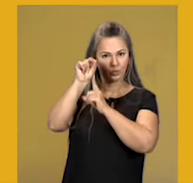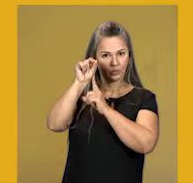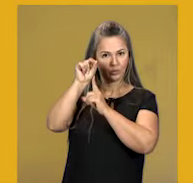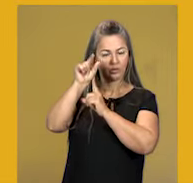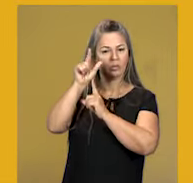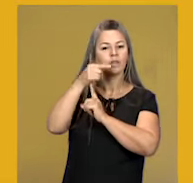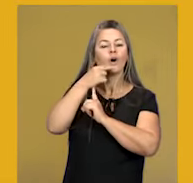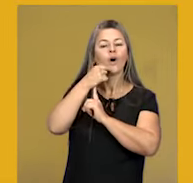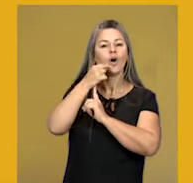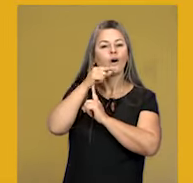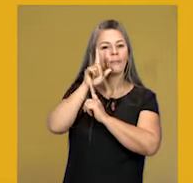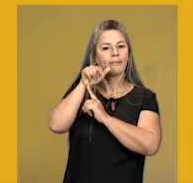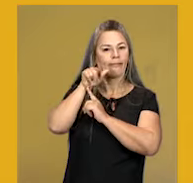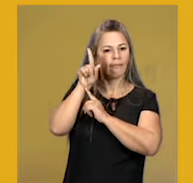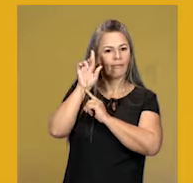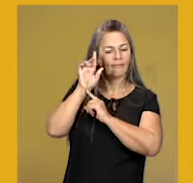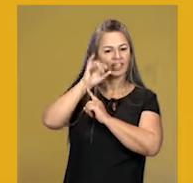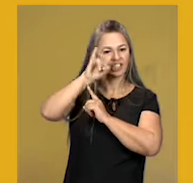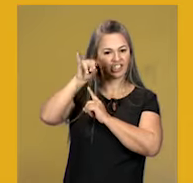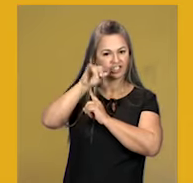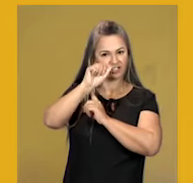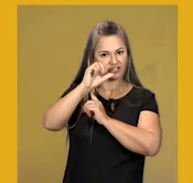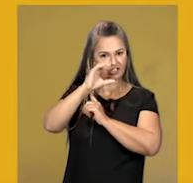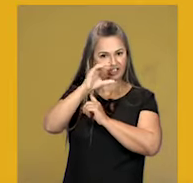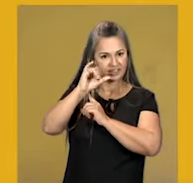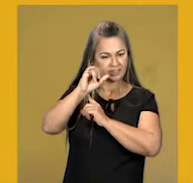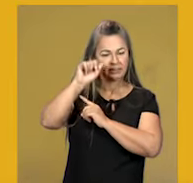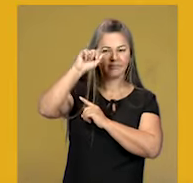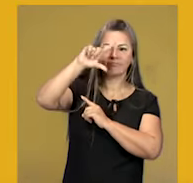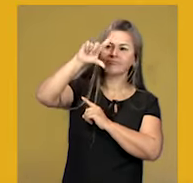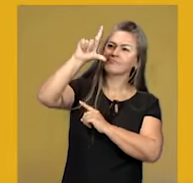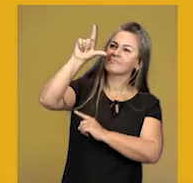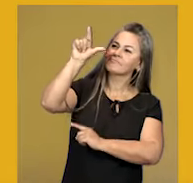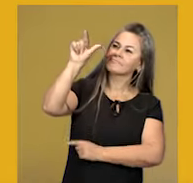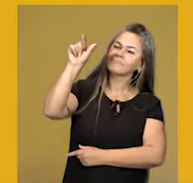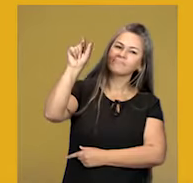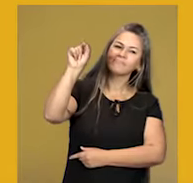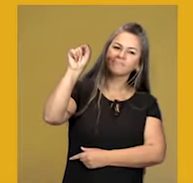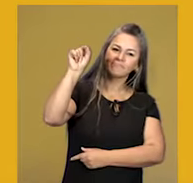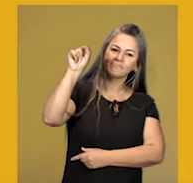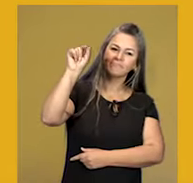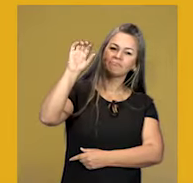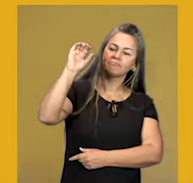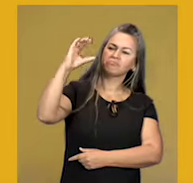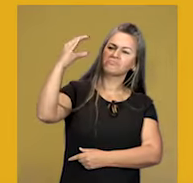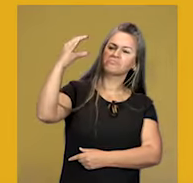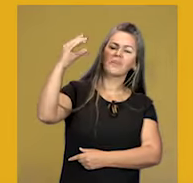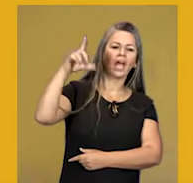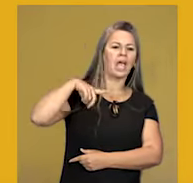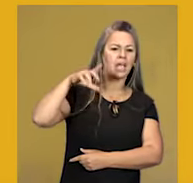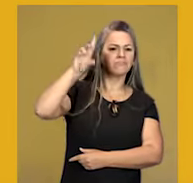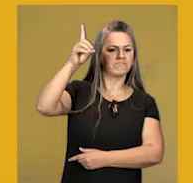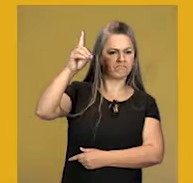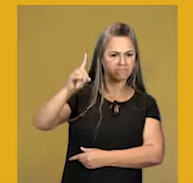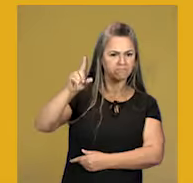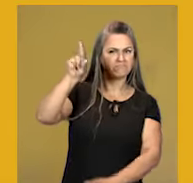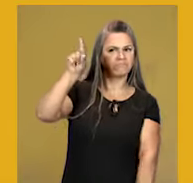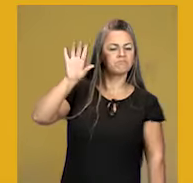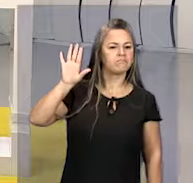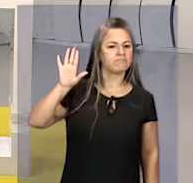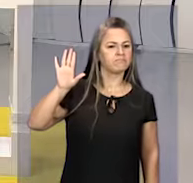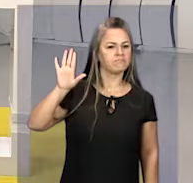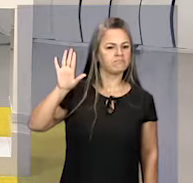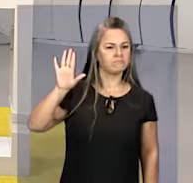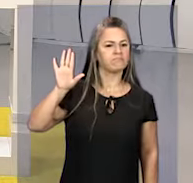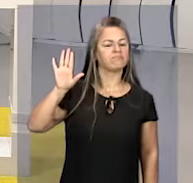bom? Então, Jaci, que era a lua, tem um status de divindade, de Deus,